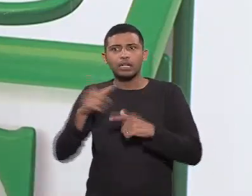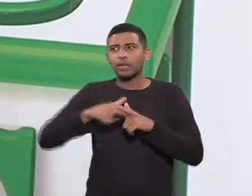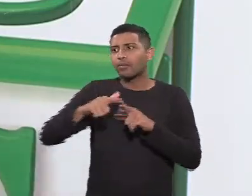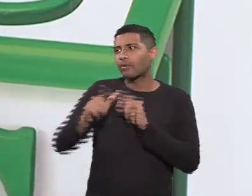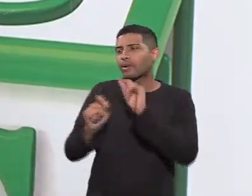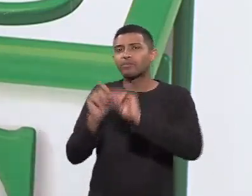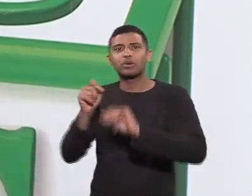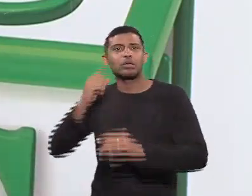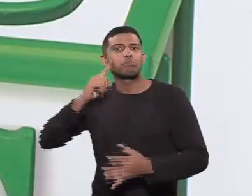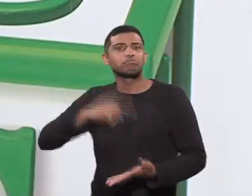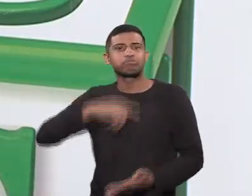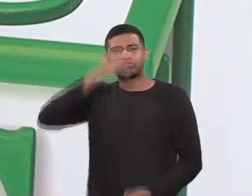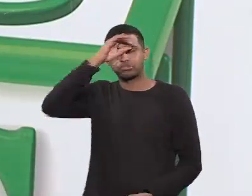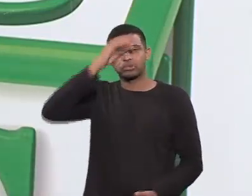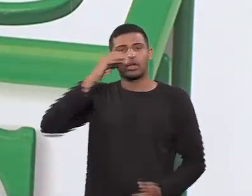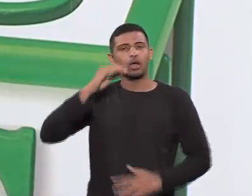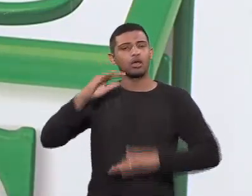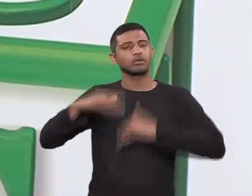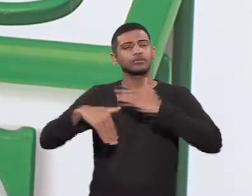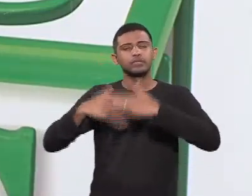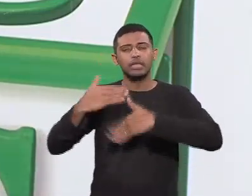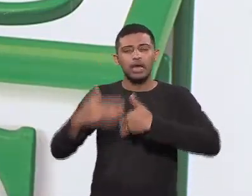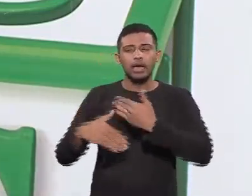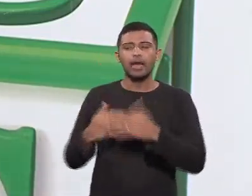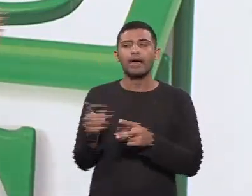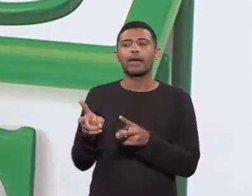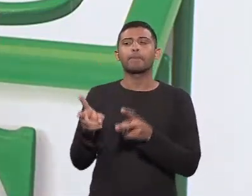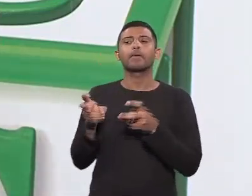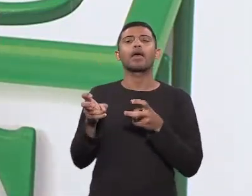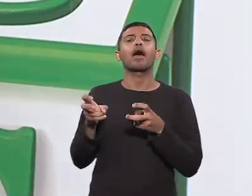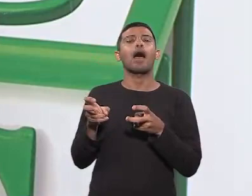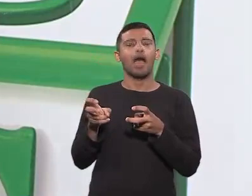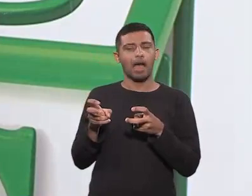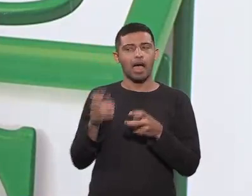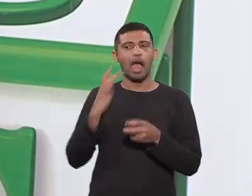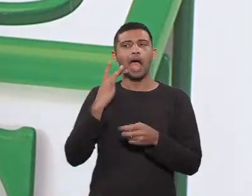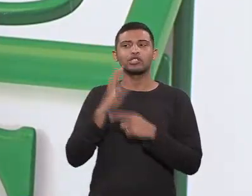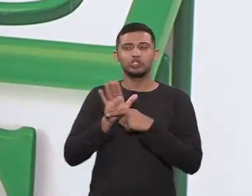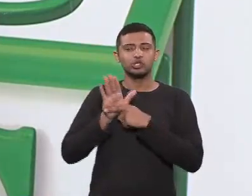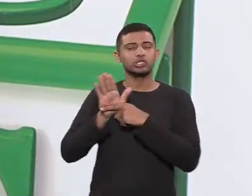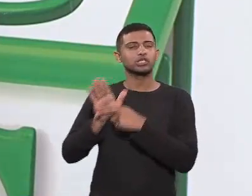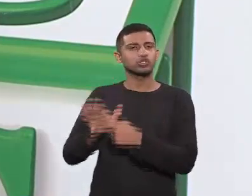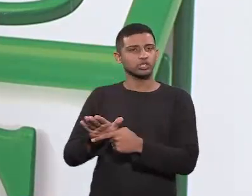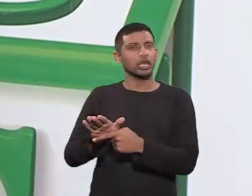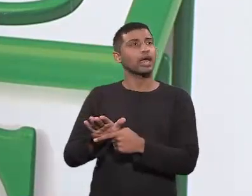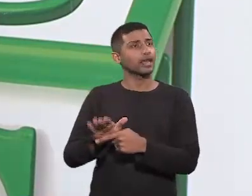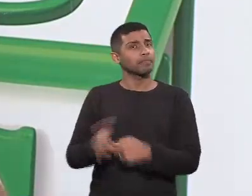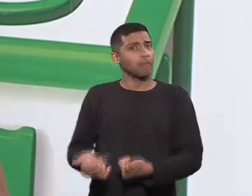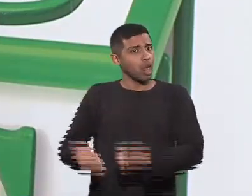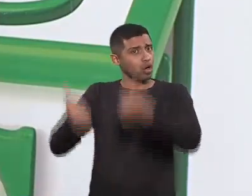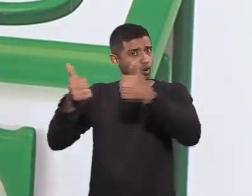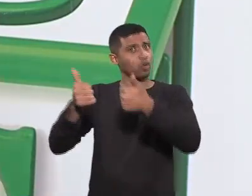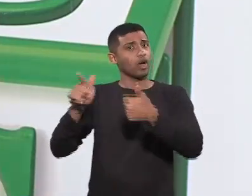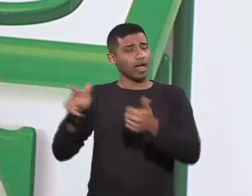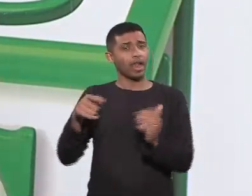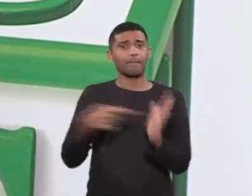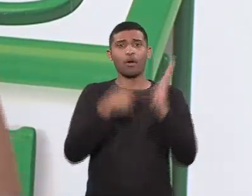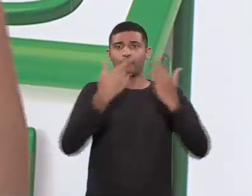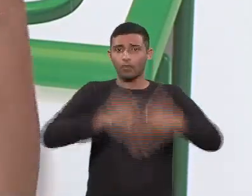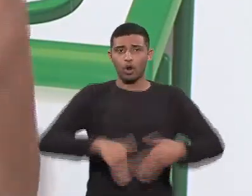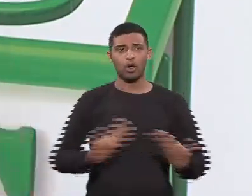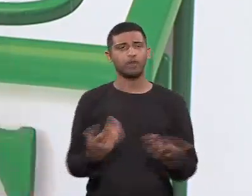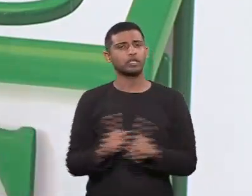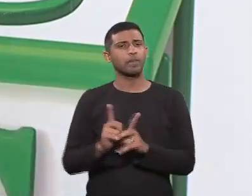algum problema? E aí quando a gente começou a ver que realmente isso iria melhorar, e melhorou as notas, melhorou o desempenho,